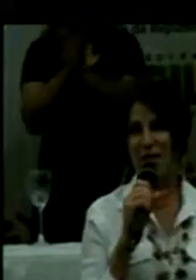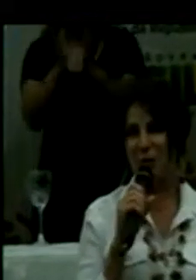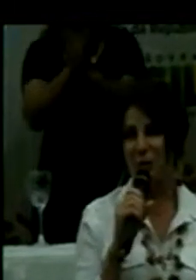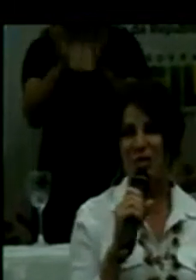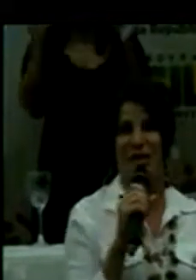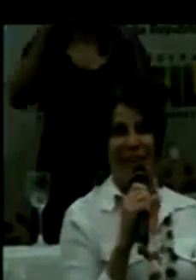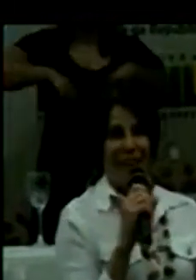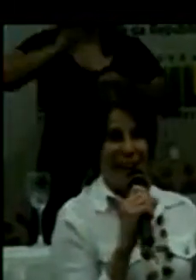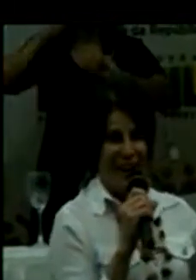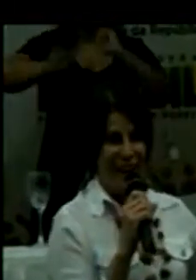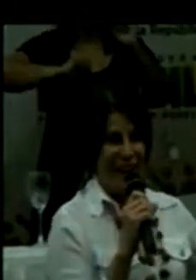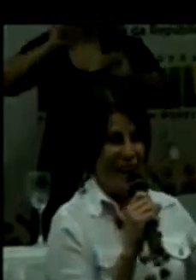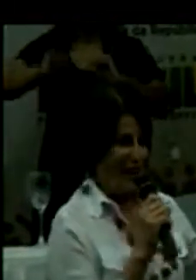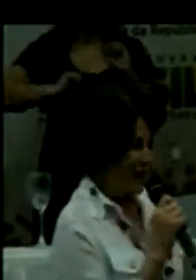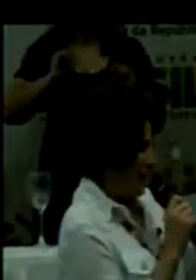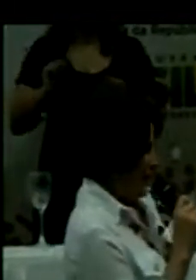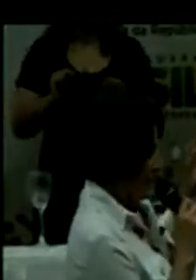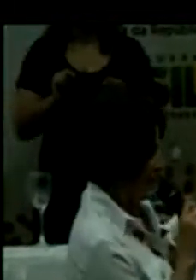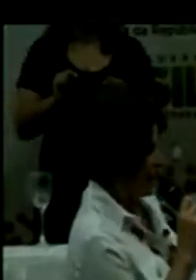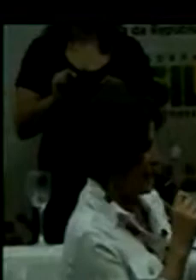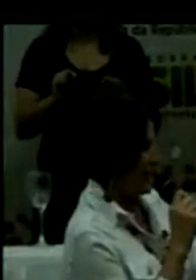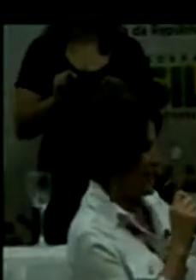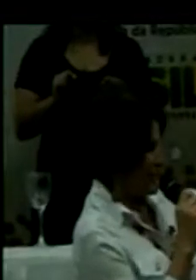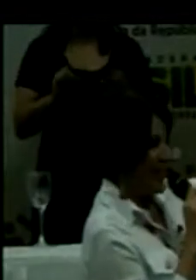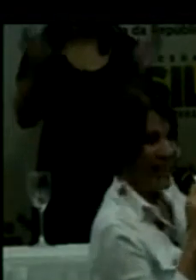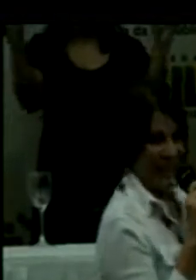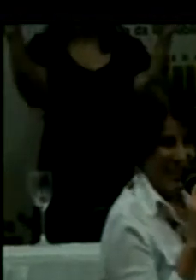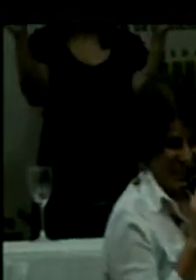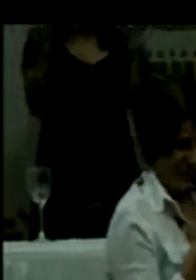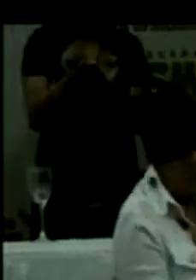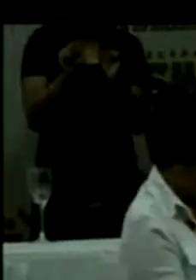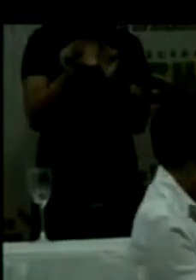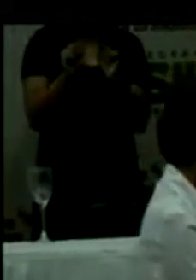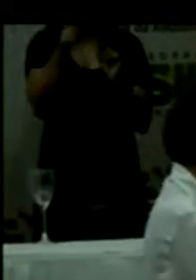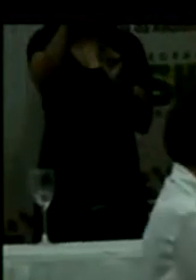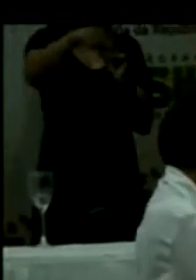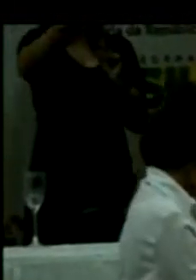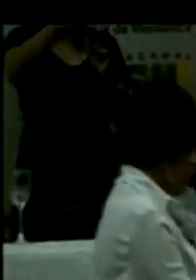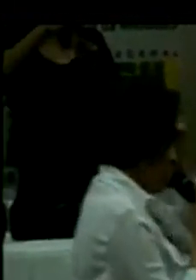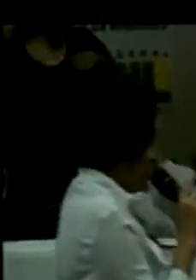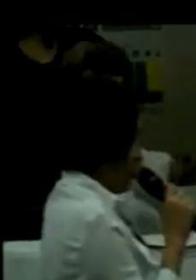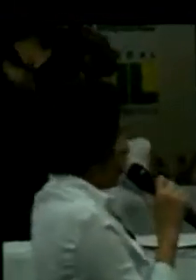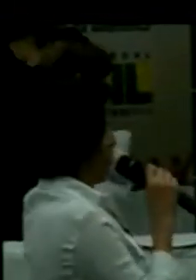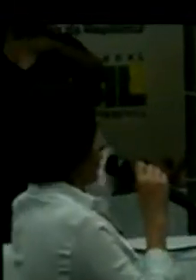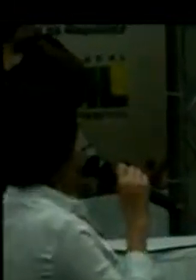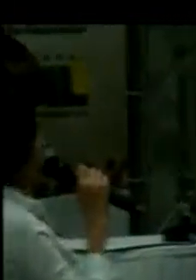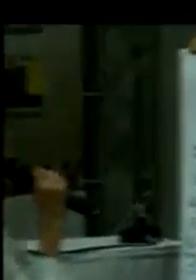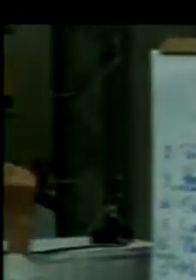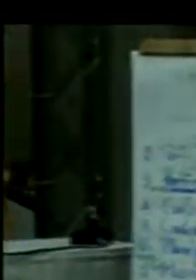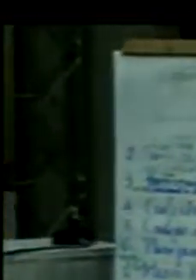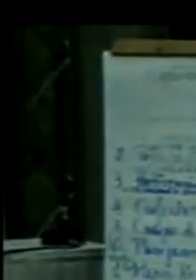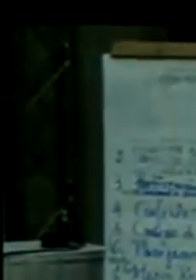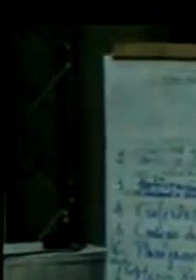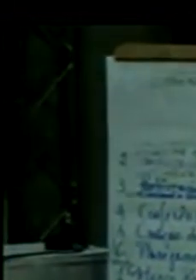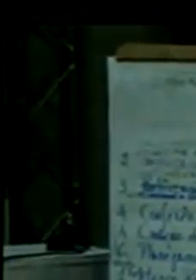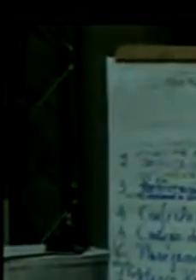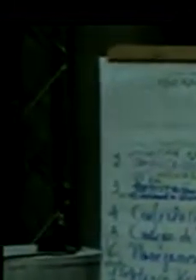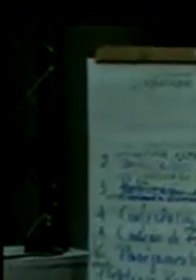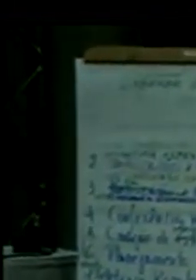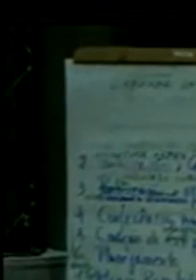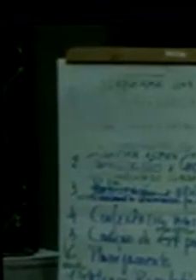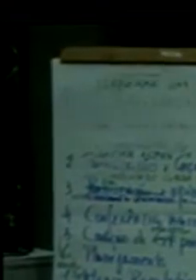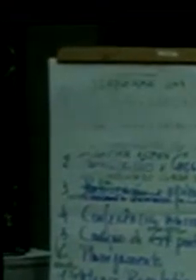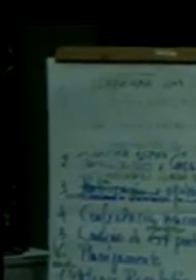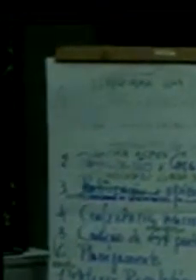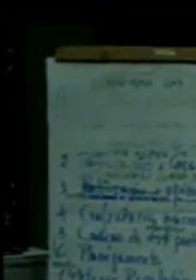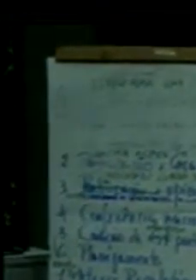nós conseguimos sintetizar nesse material. Bom, o que nós conseguimos